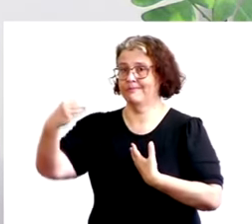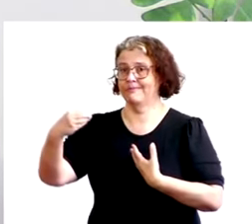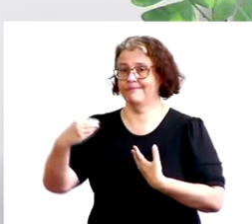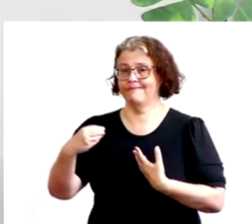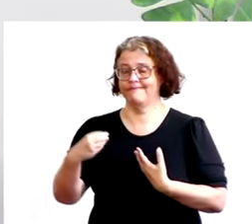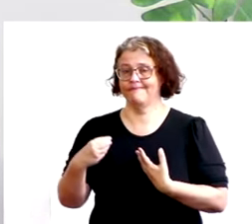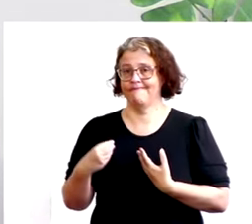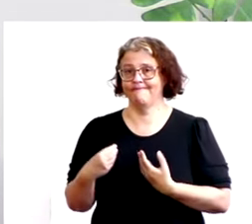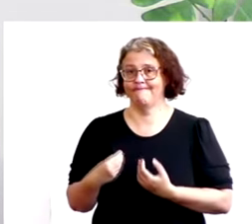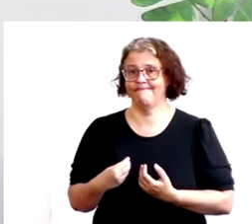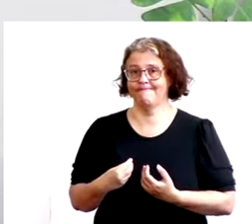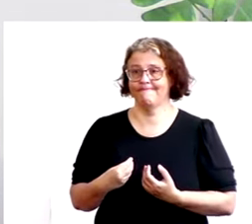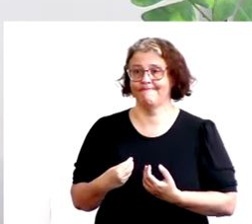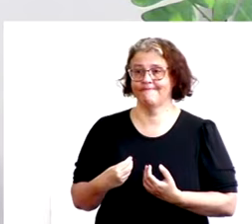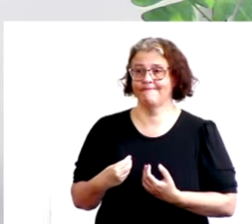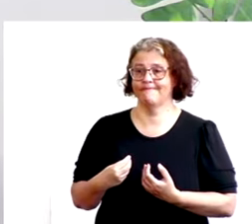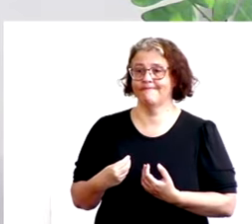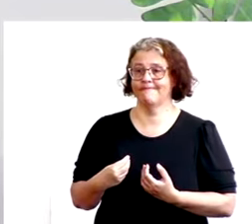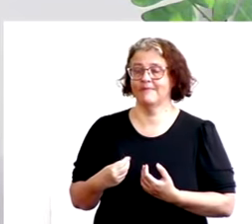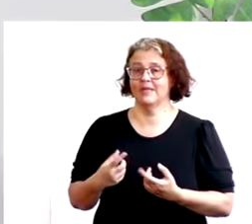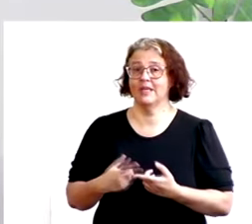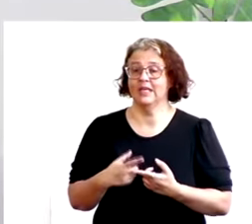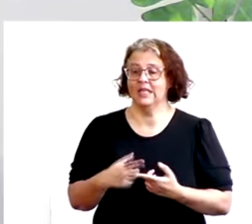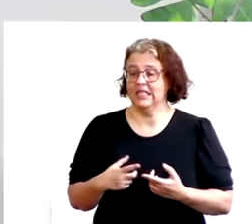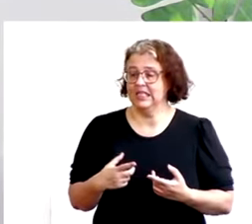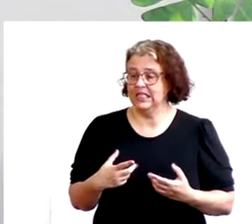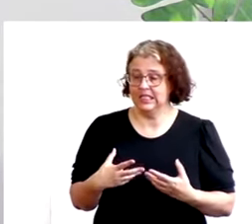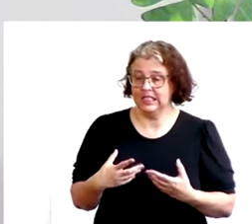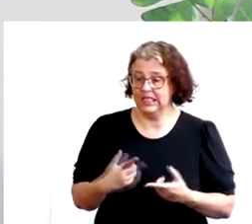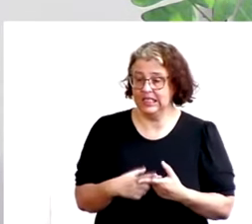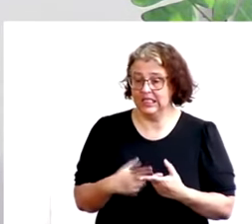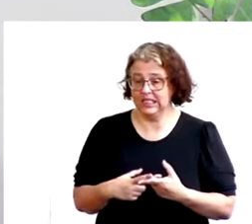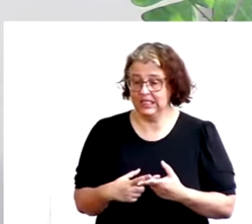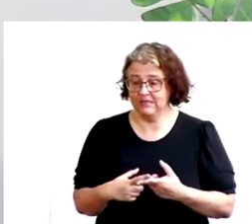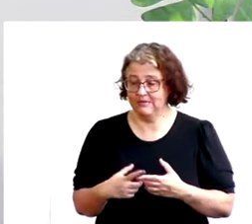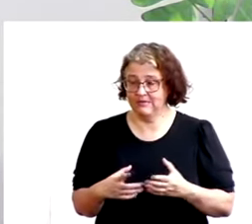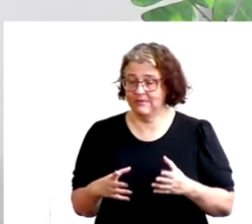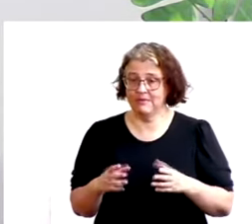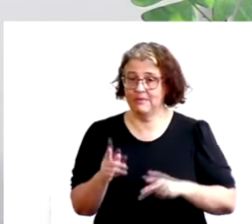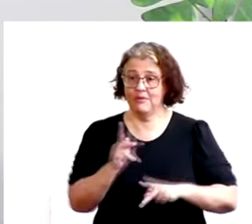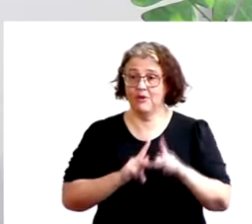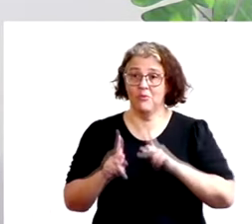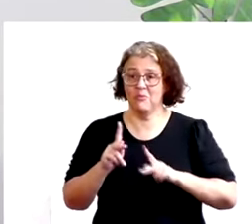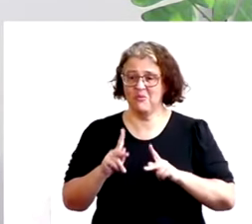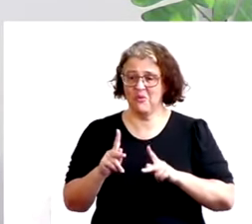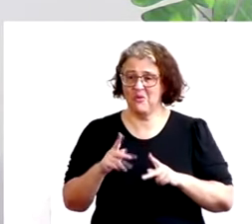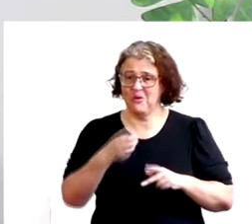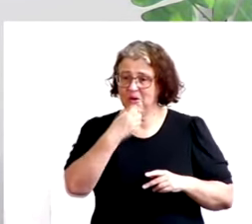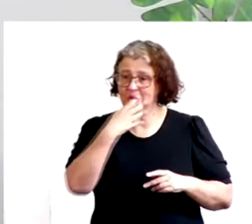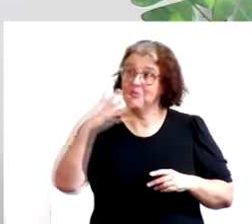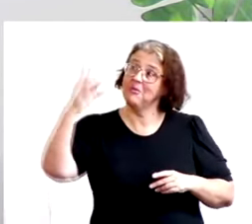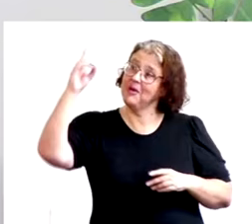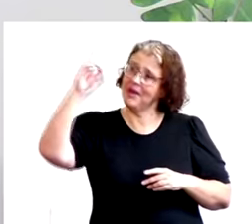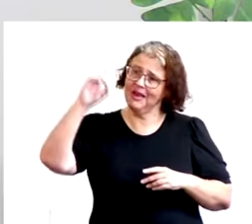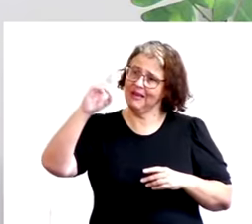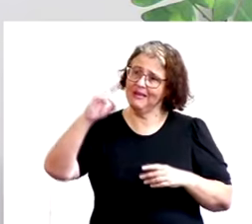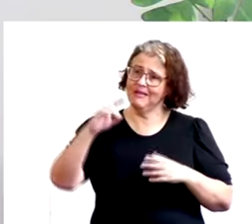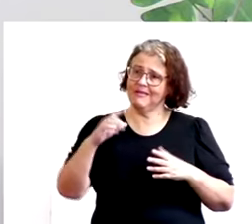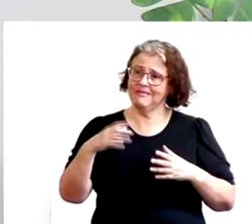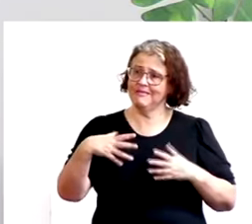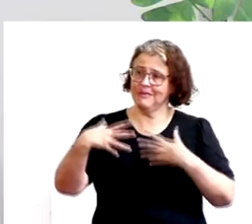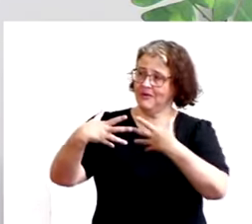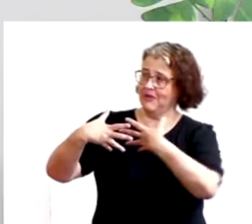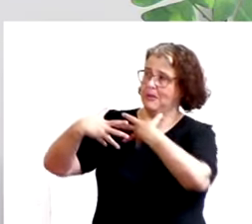beneficiá-lo e beneficiar o povo de Israel quando ele compara a sua vida